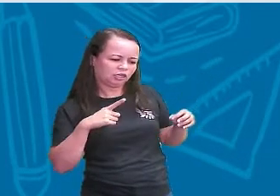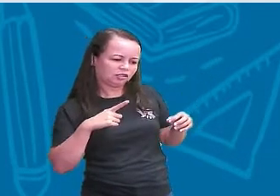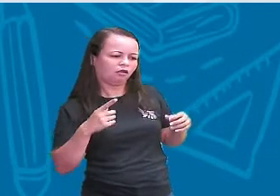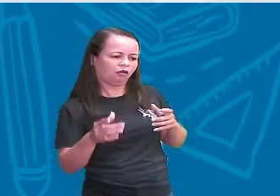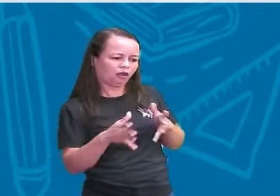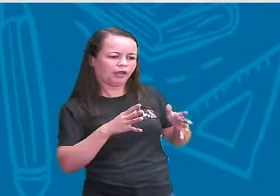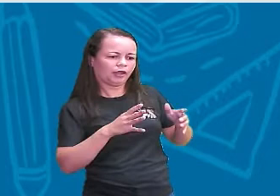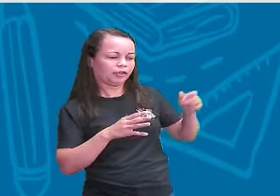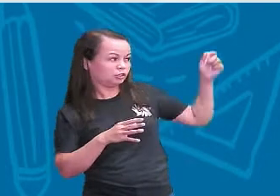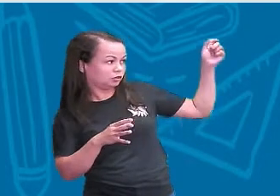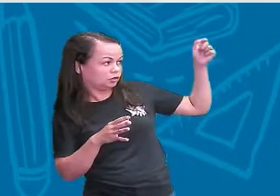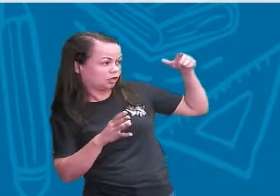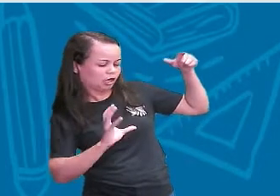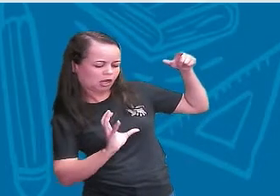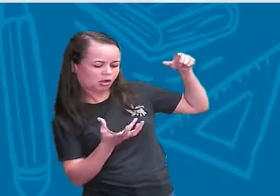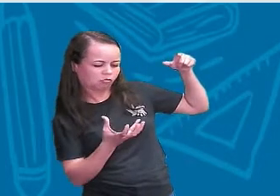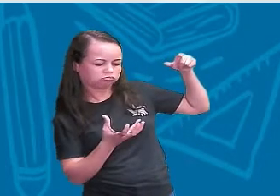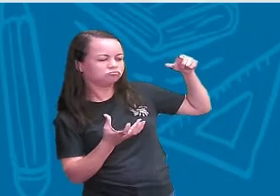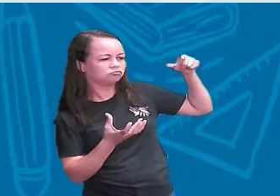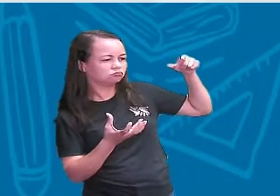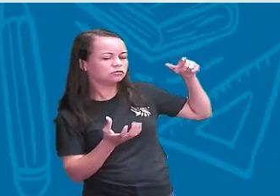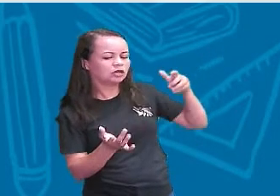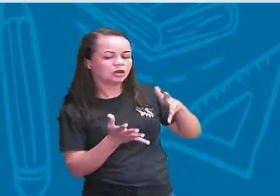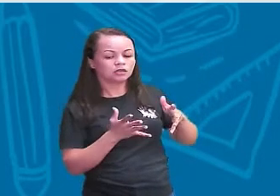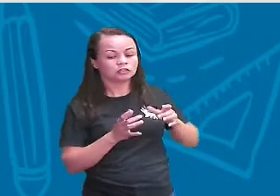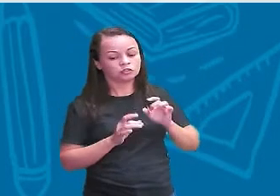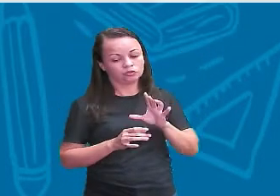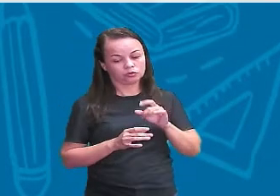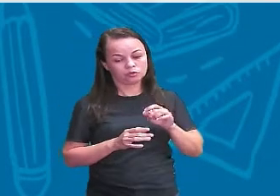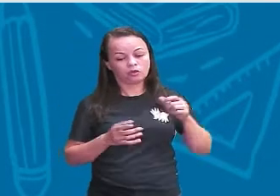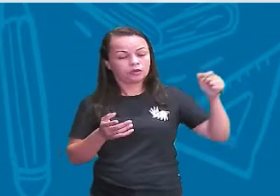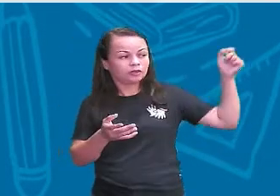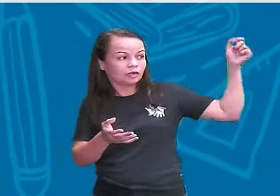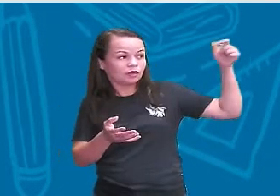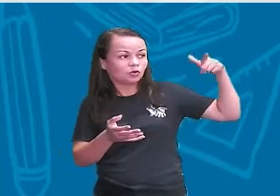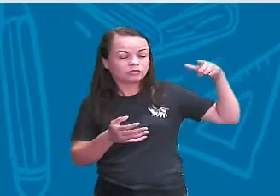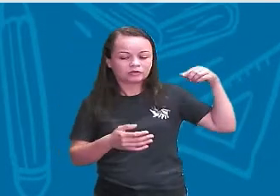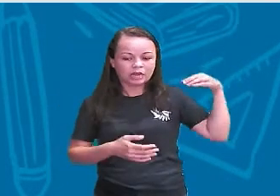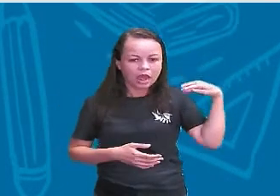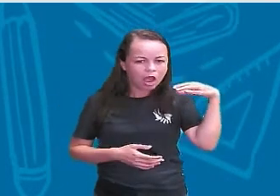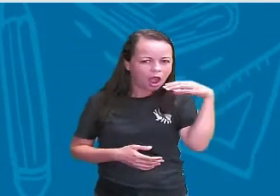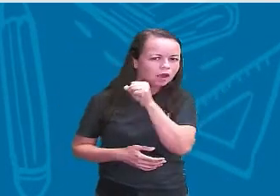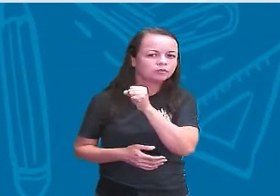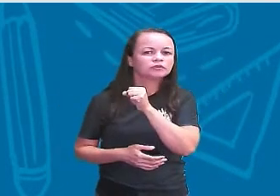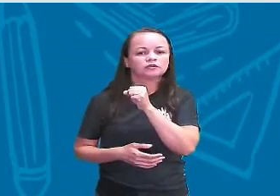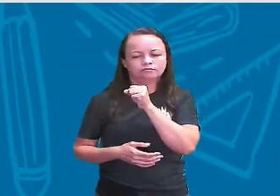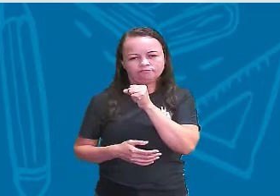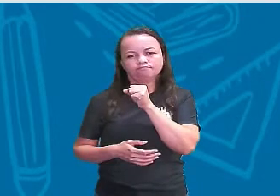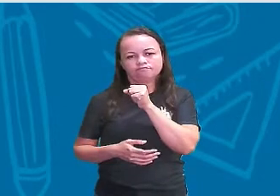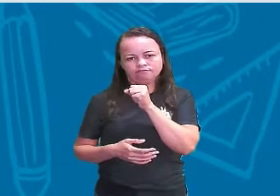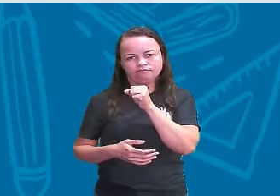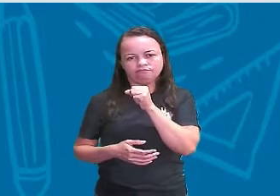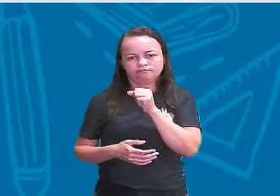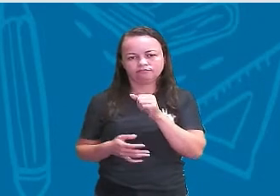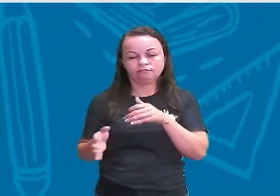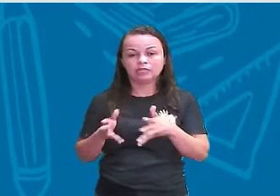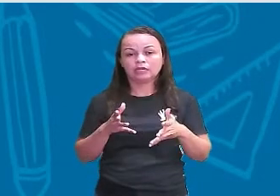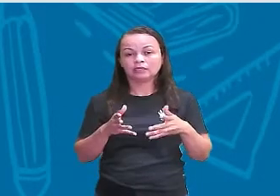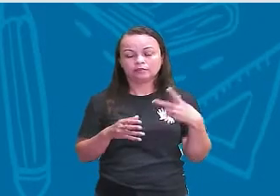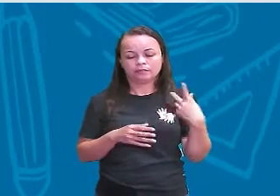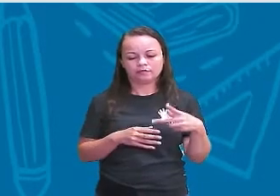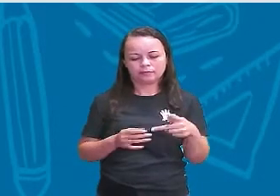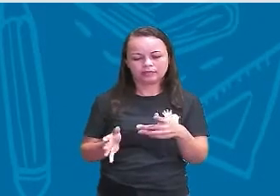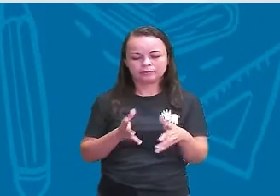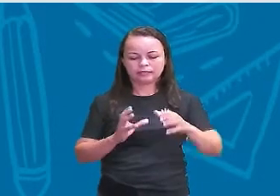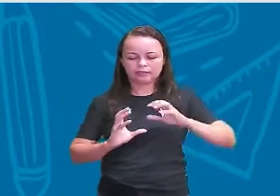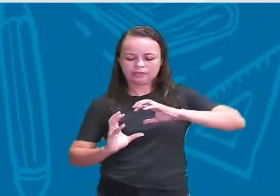Terra e o Sol. Só que a luz, ela possui uma velocidade de propagação, tá certo? Então, apesar